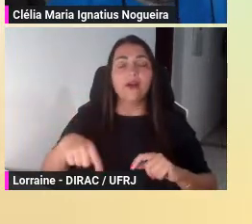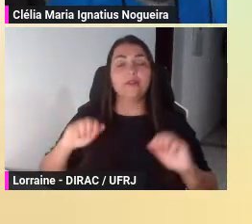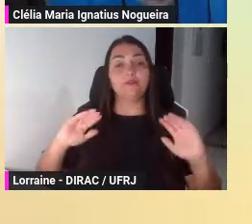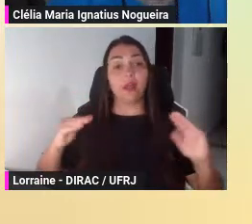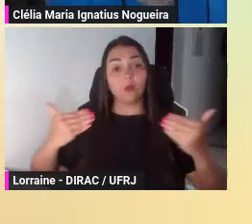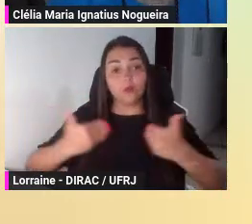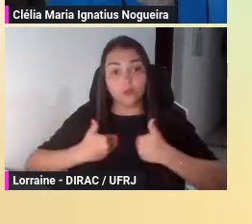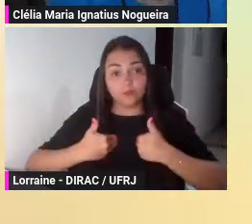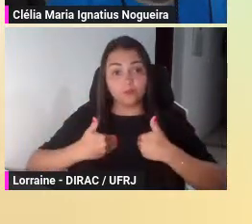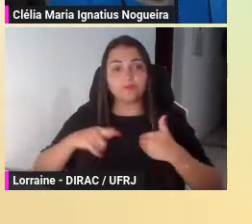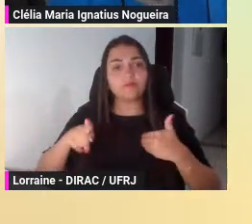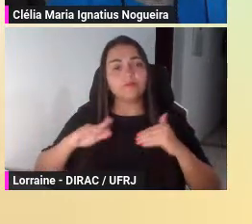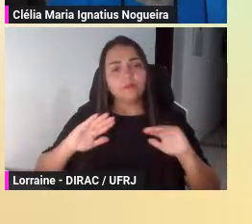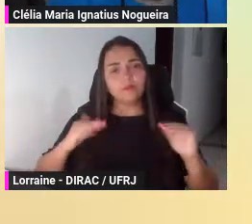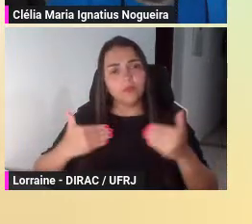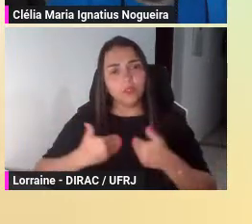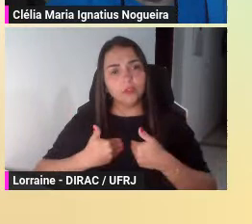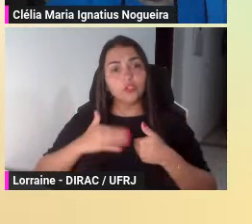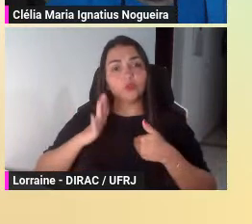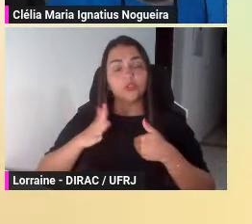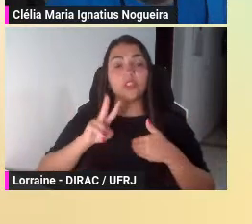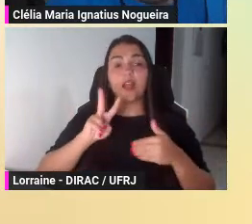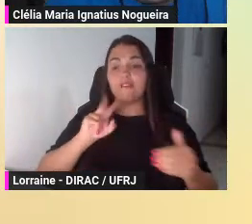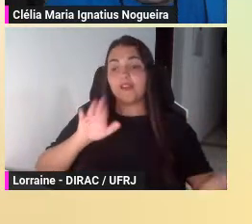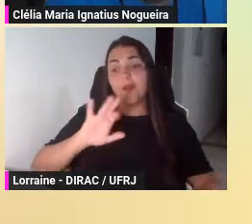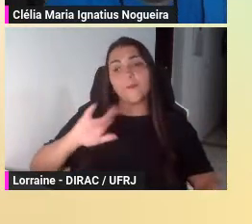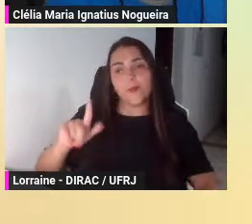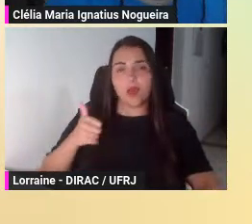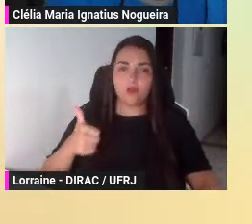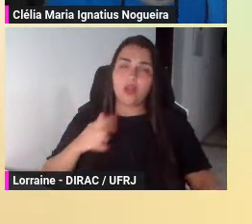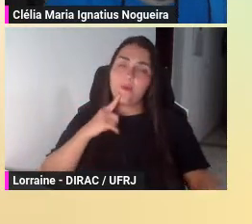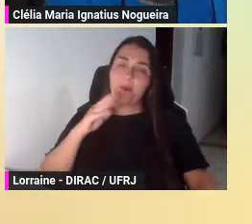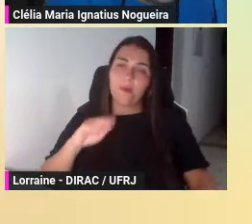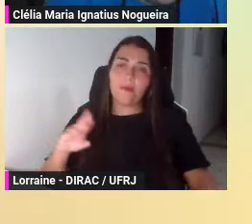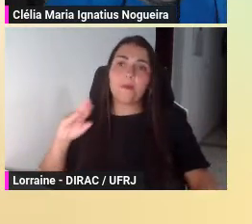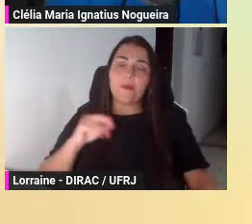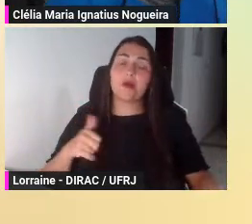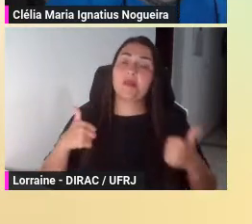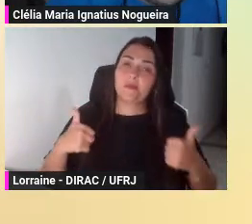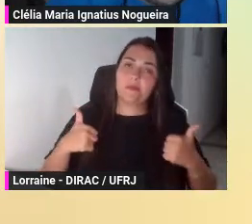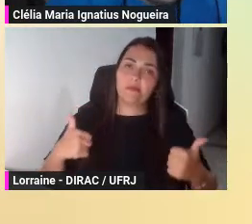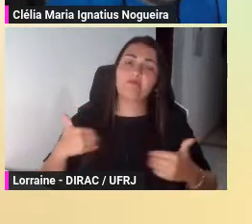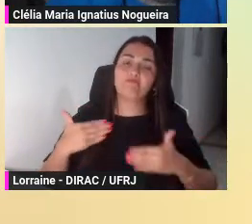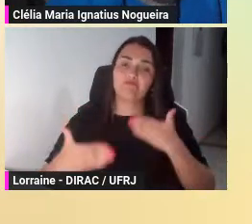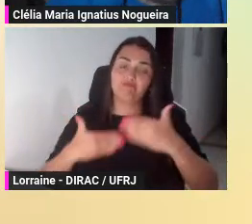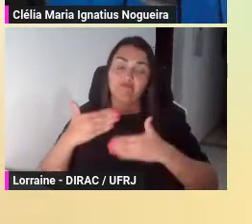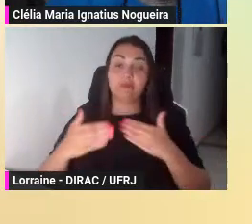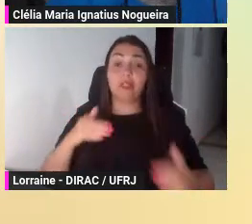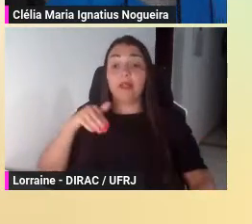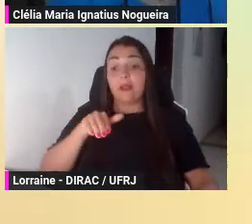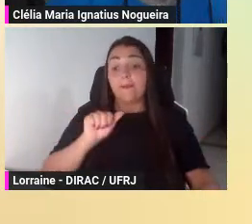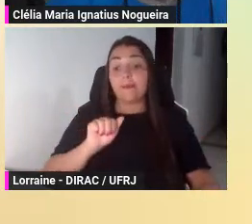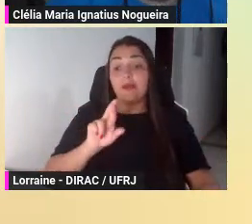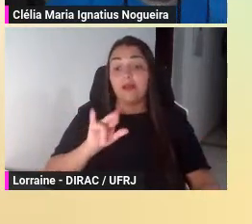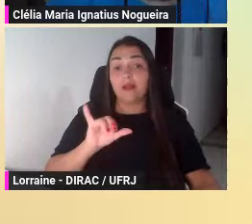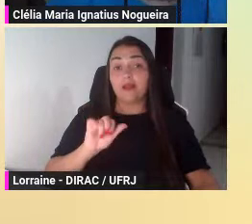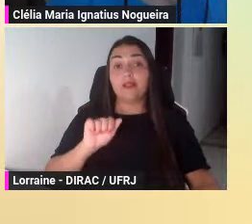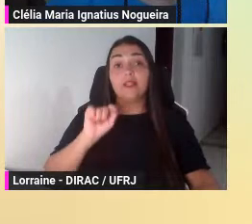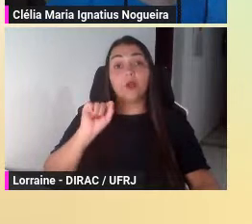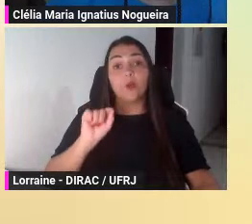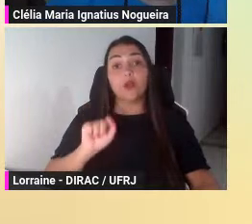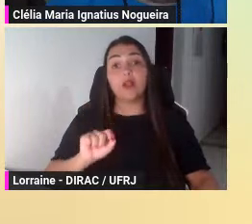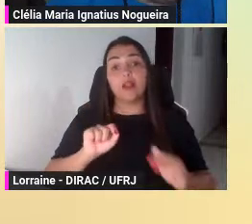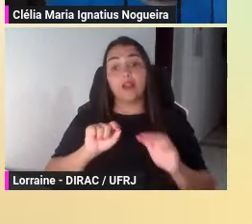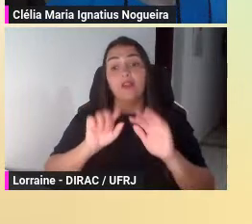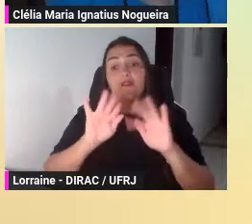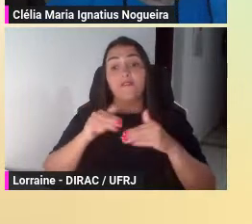ele já é verbal, está indo bem, e a Marília está num processo final de adoção. Pode